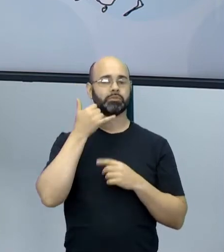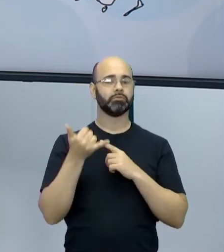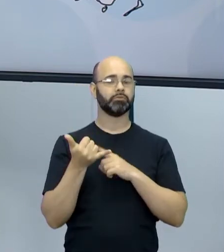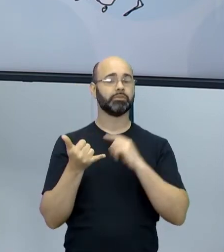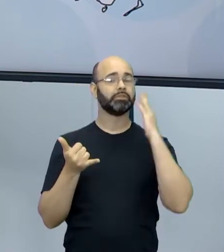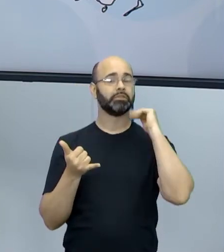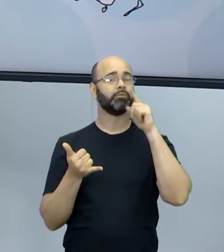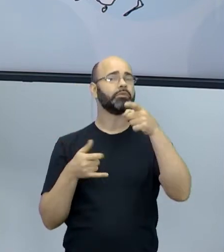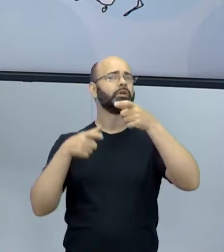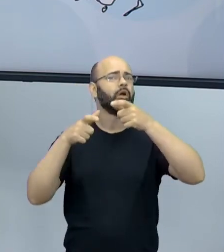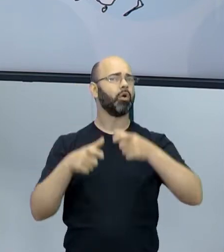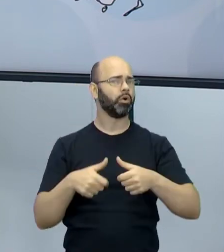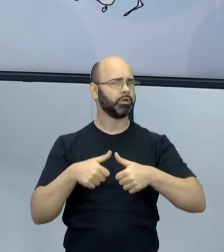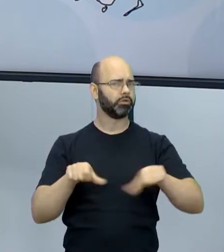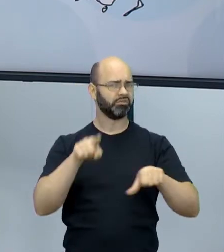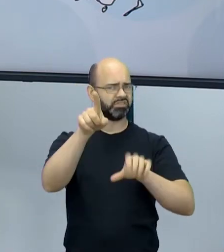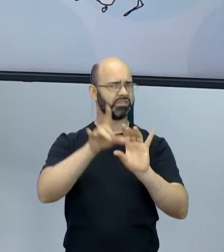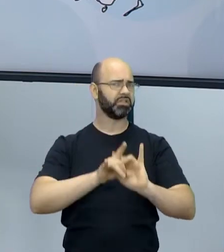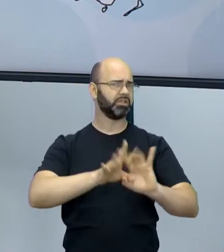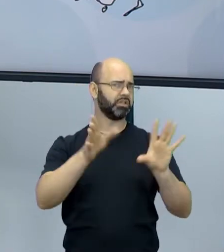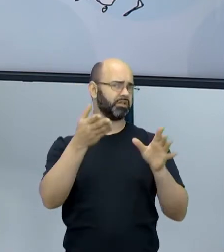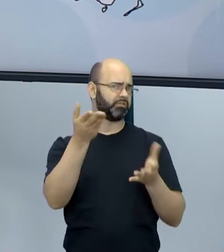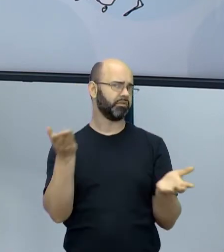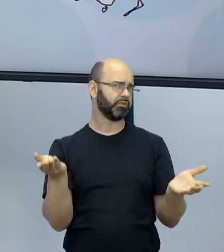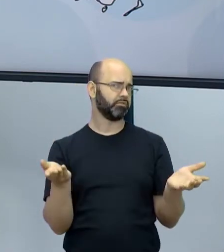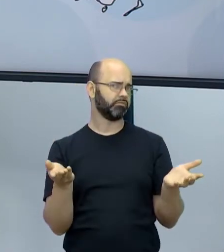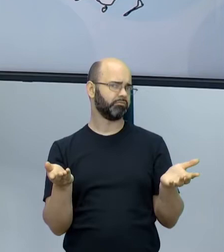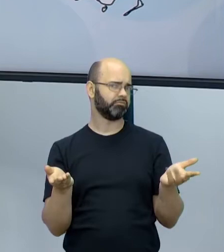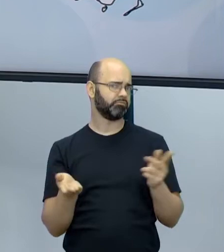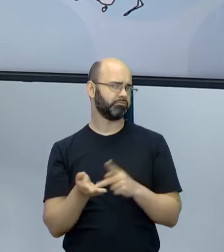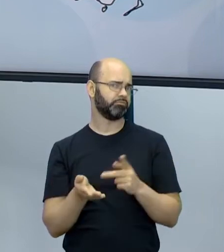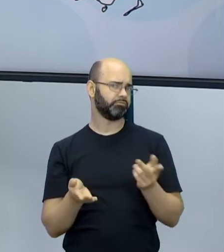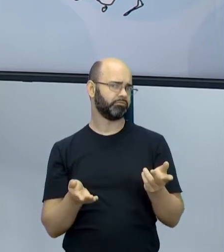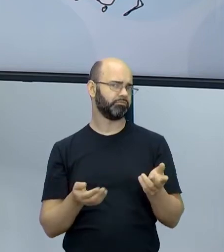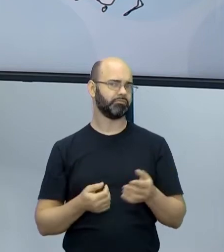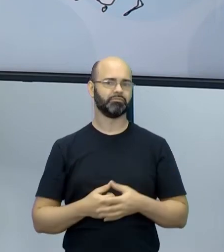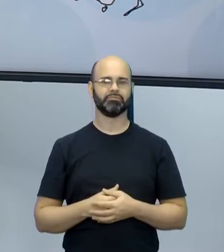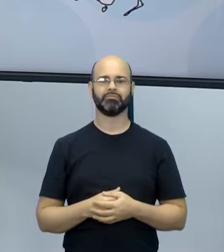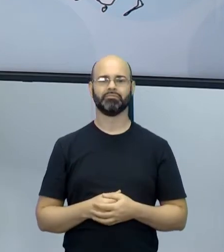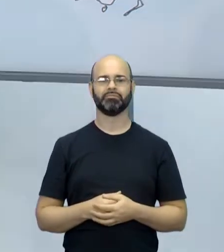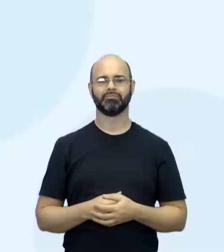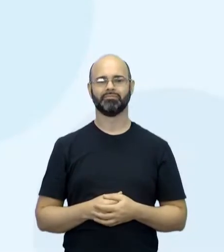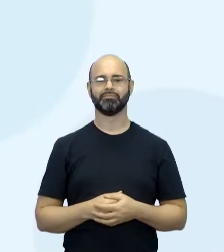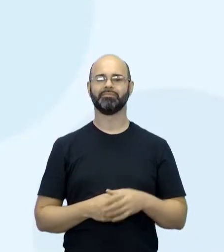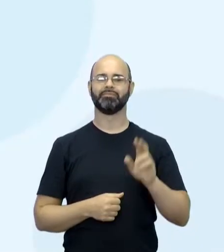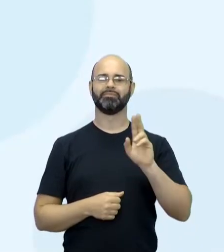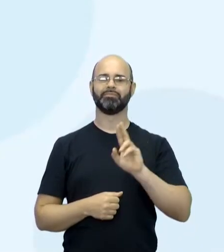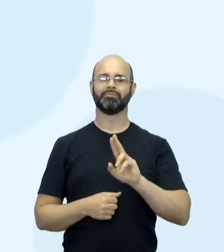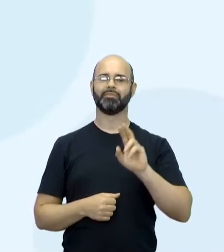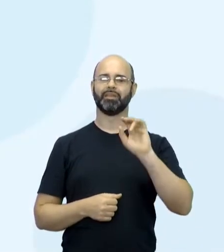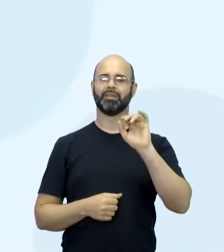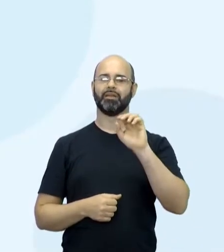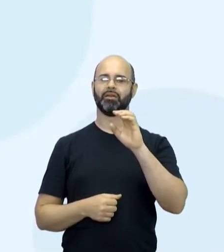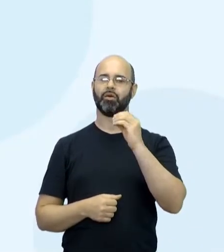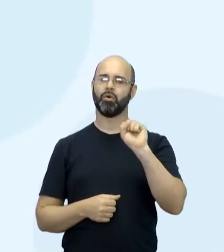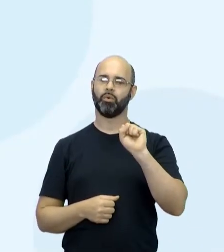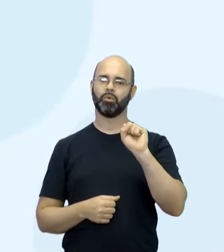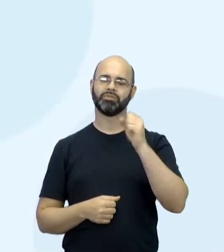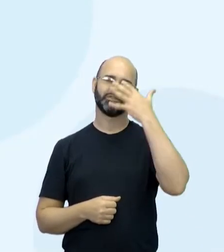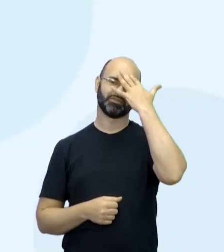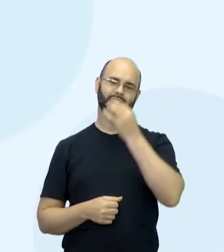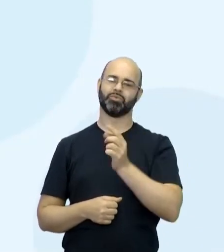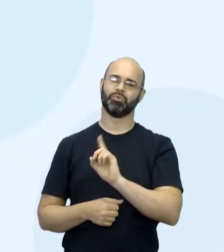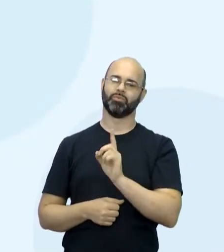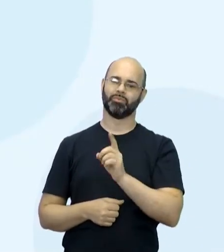sabem a sua localização e você permitiu? Só falando. Vamos lá então. Os Incompreendidos, um filme francês de um gênio do cinema